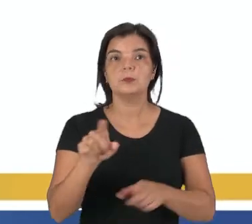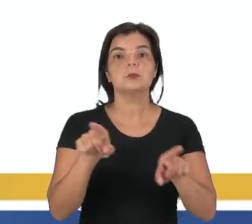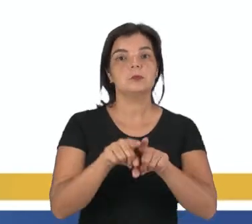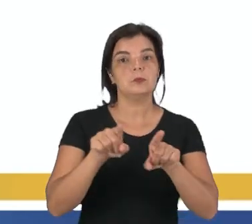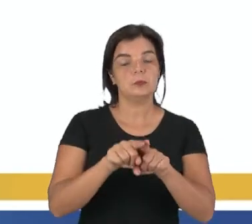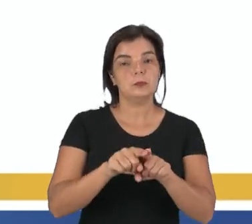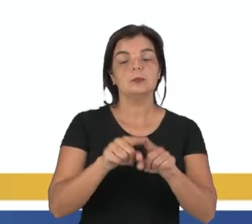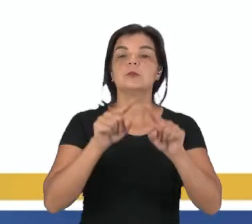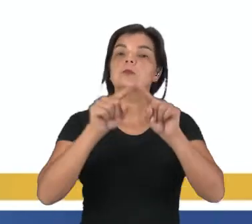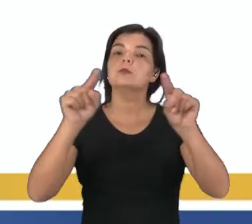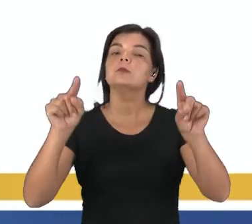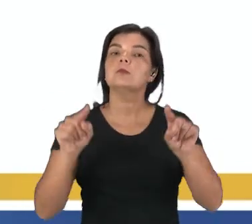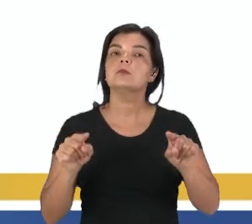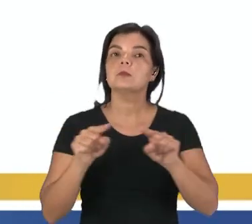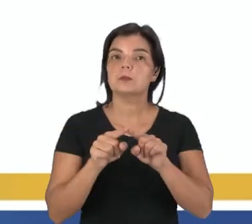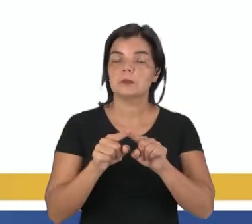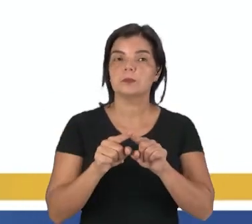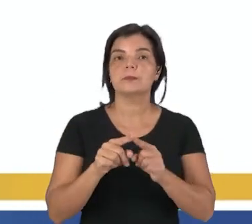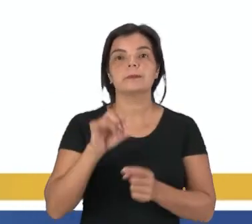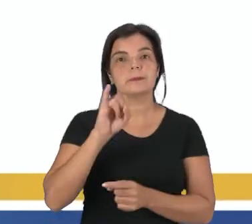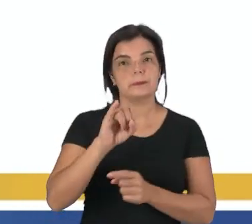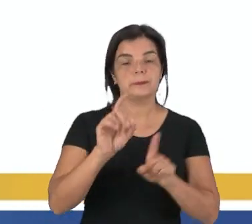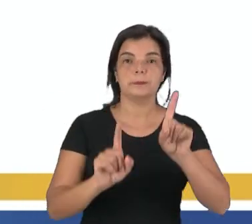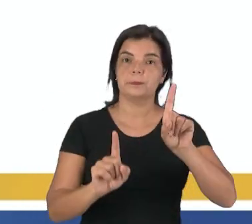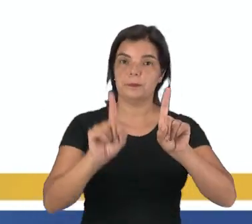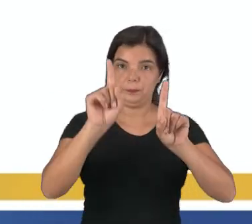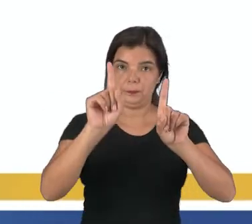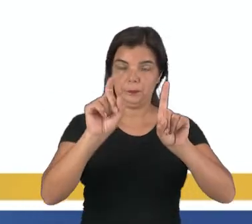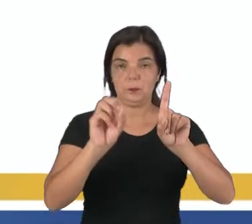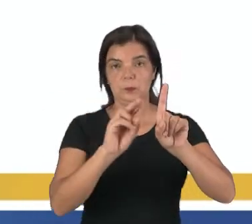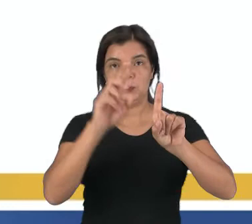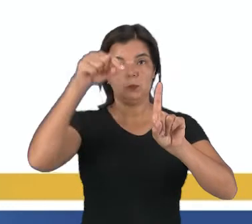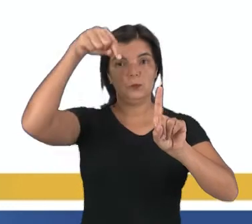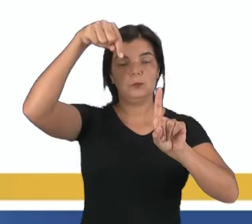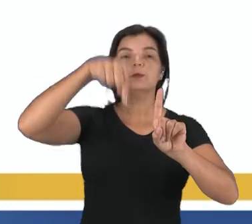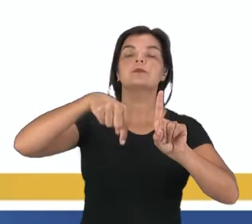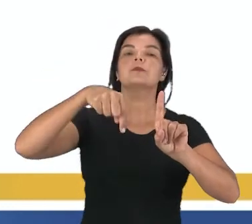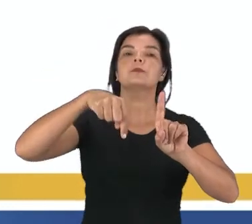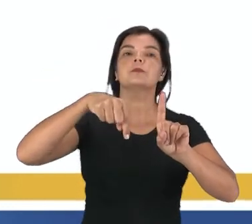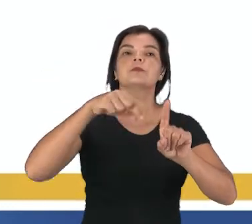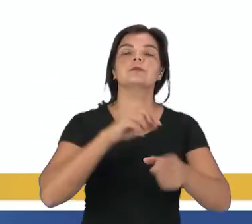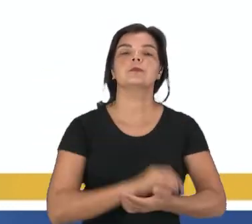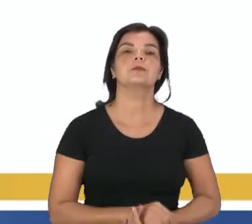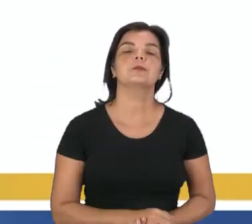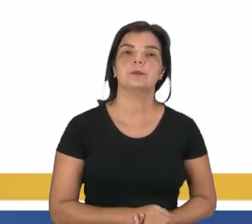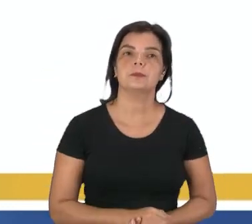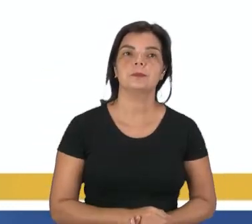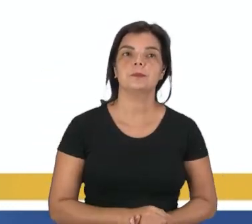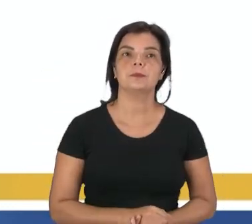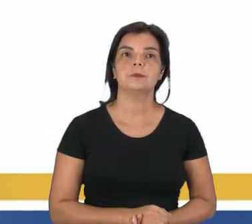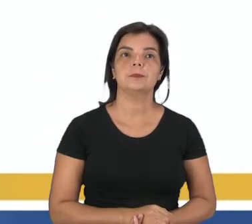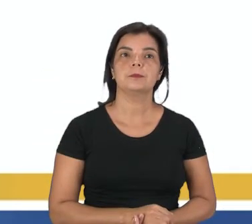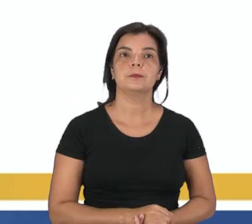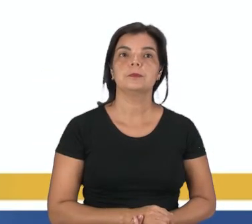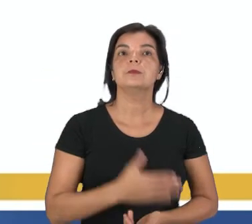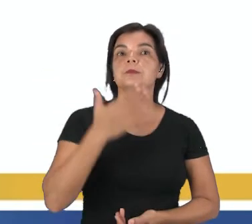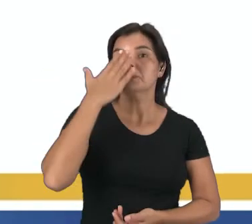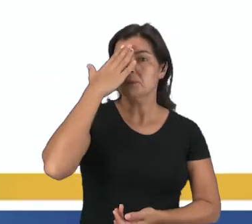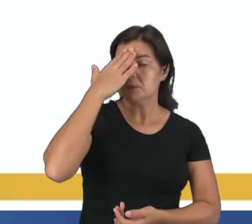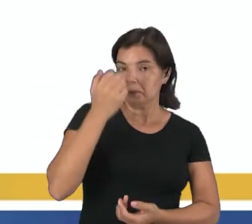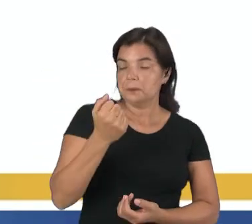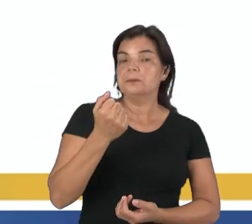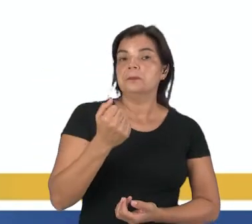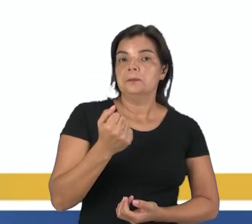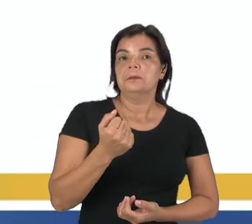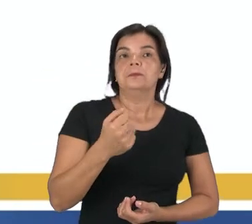um quadrado. O que queremos saber? Se elas são diretamente proporcionais ou se são inversamente proporcionais.